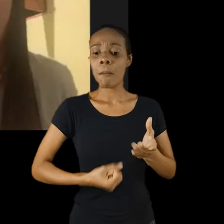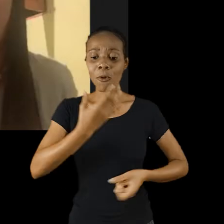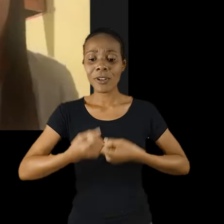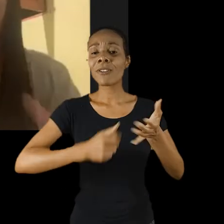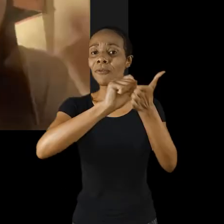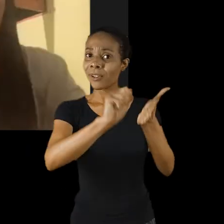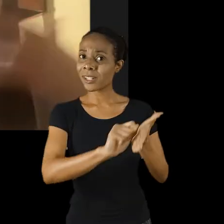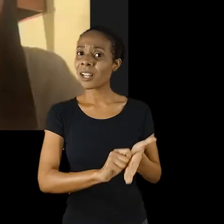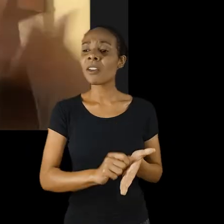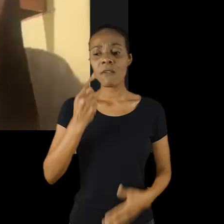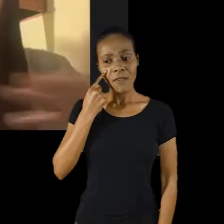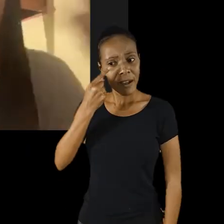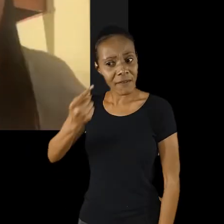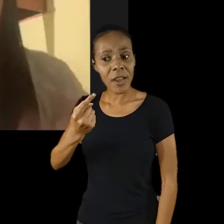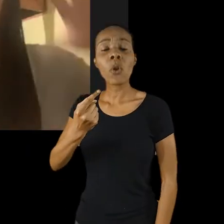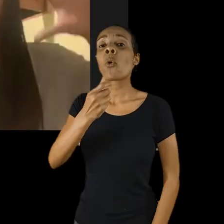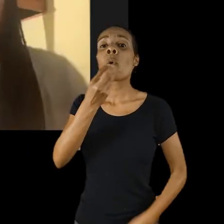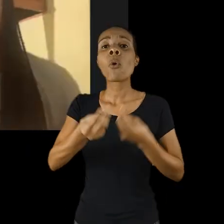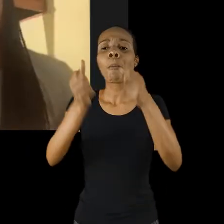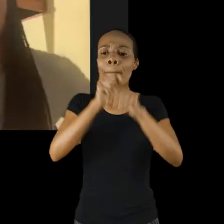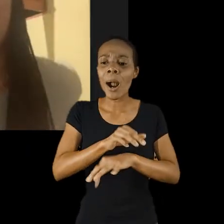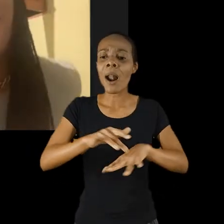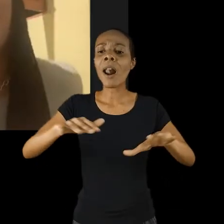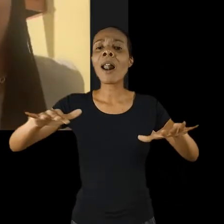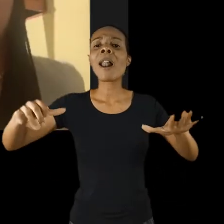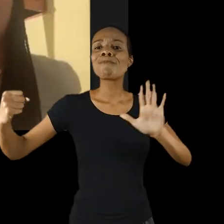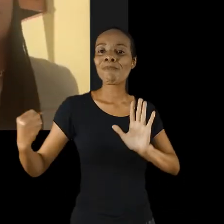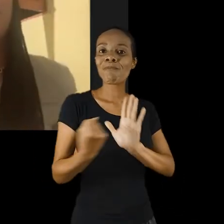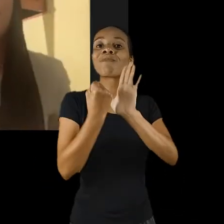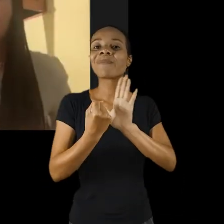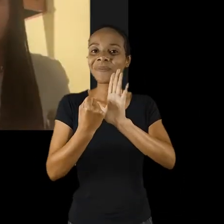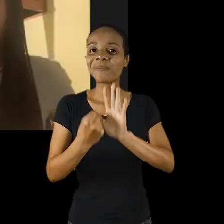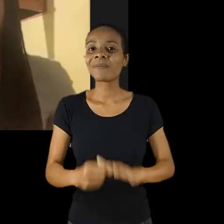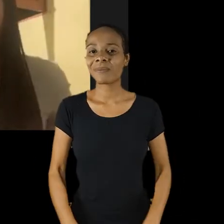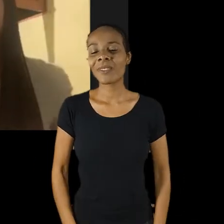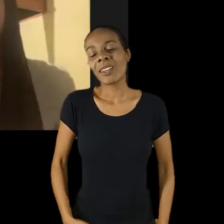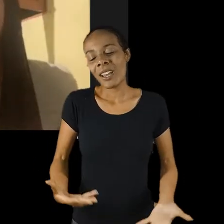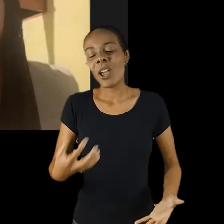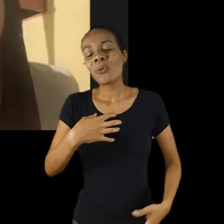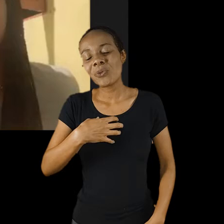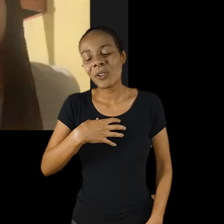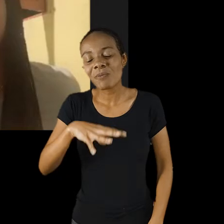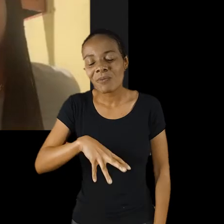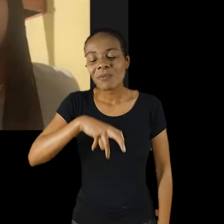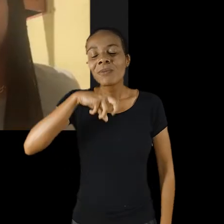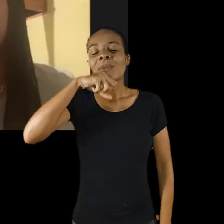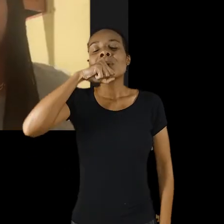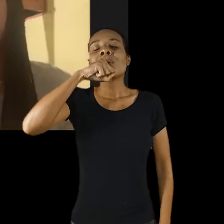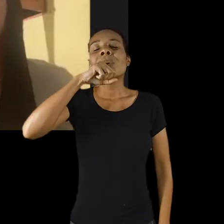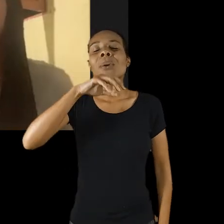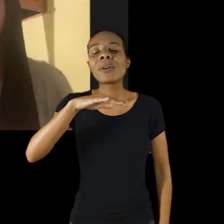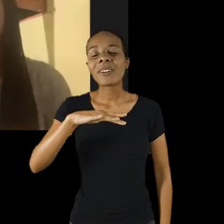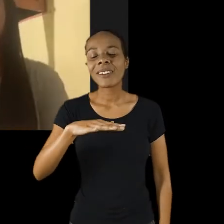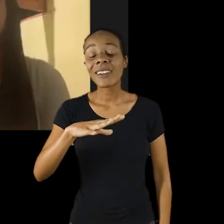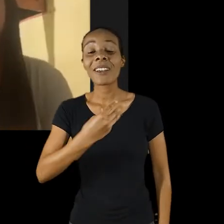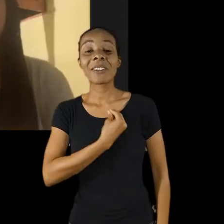tentando criar essas formas de respirar e ficar viva, sabe, amigo? E isso é uma energia totalmente de